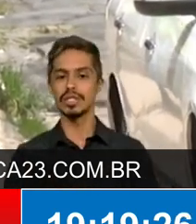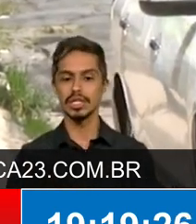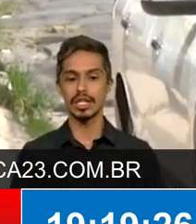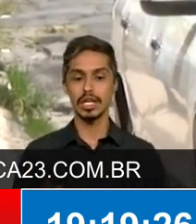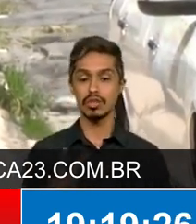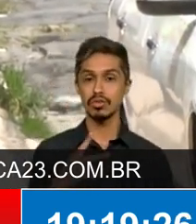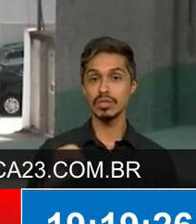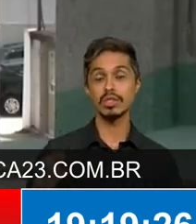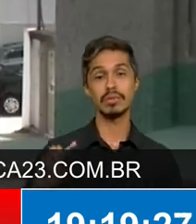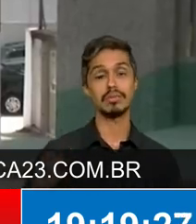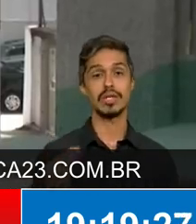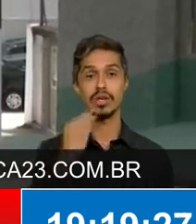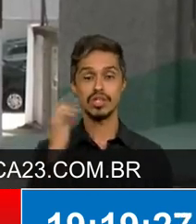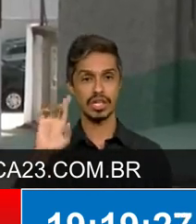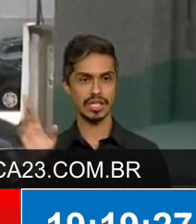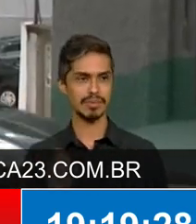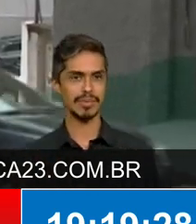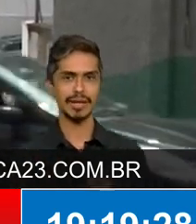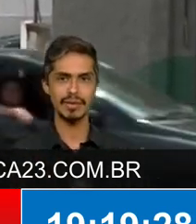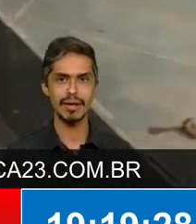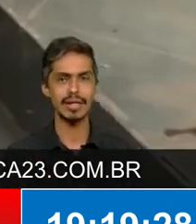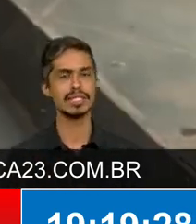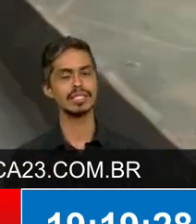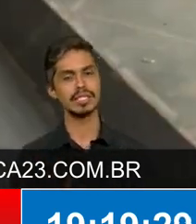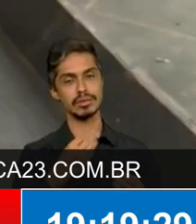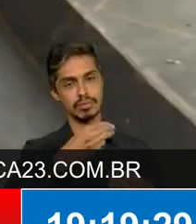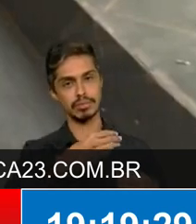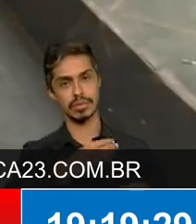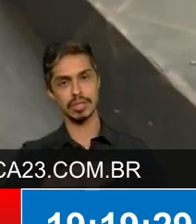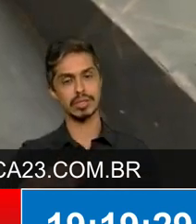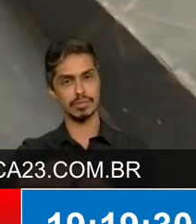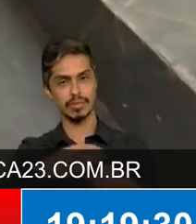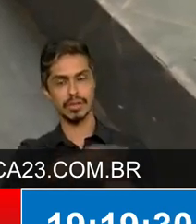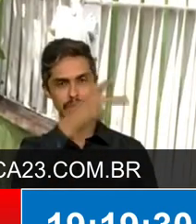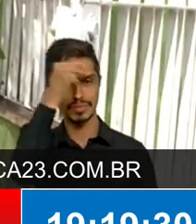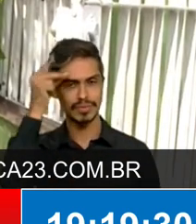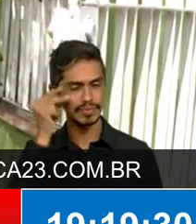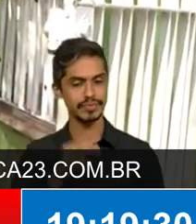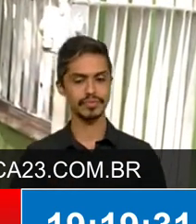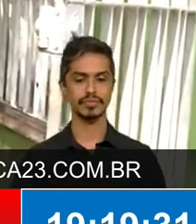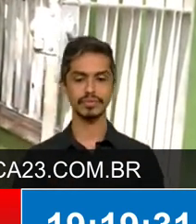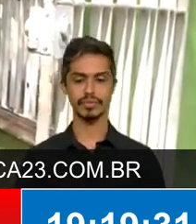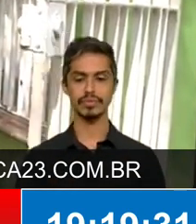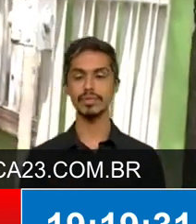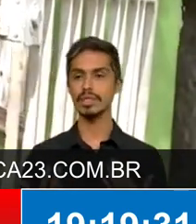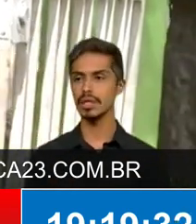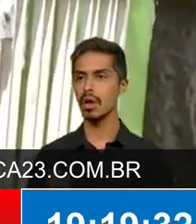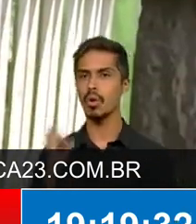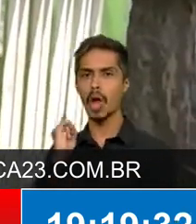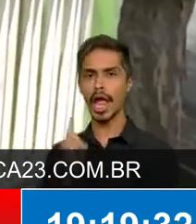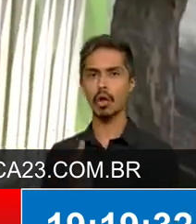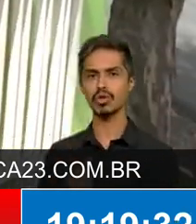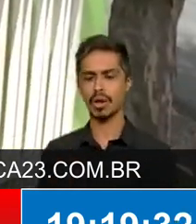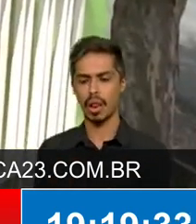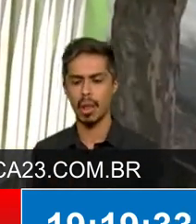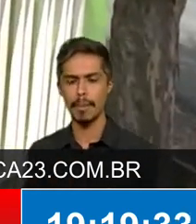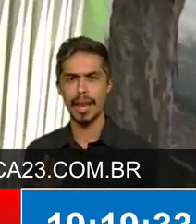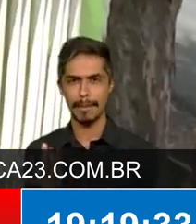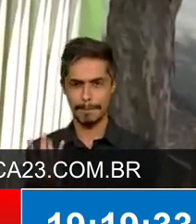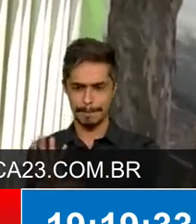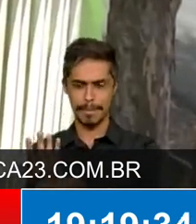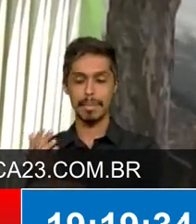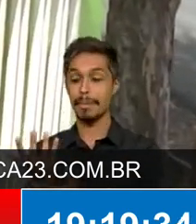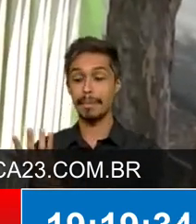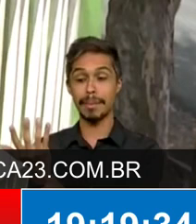para as prefeituras. Olhar a casa, não deixar prato de planta, é muito comum encontrar, a calha, a